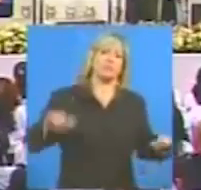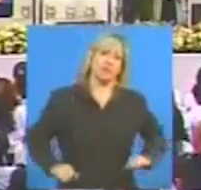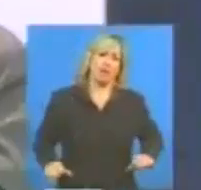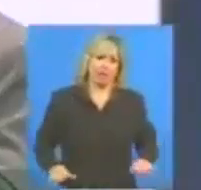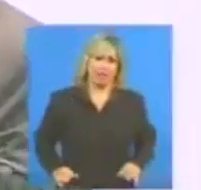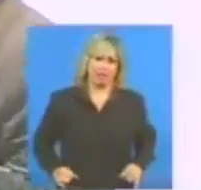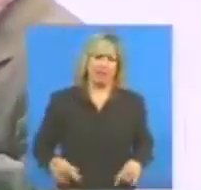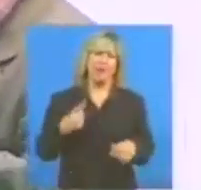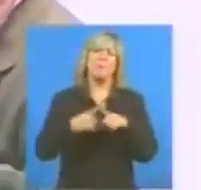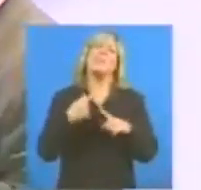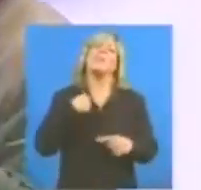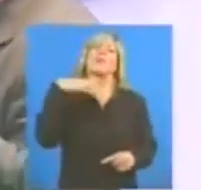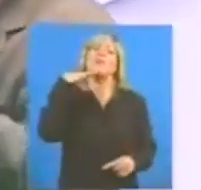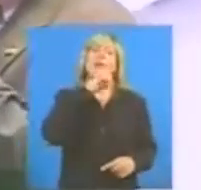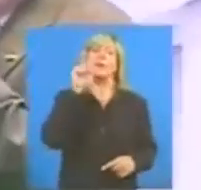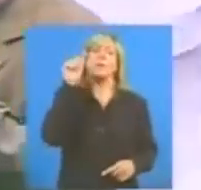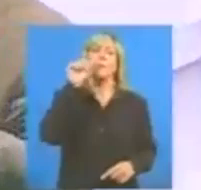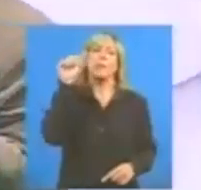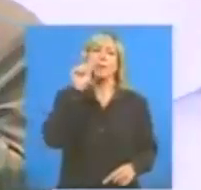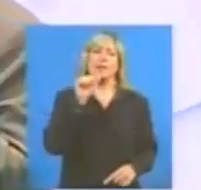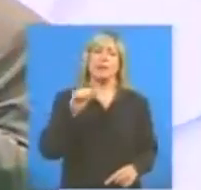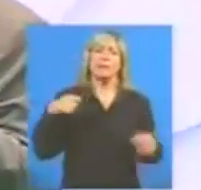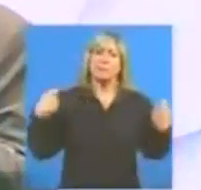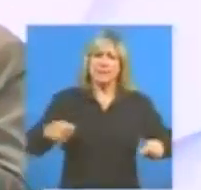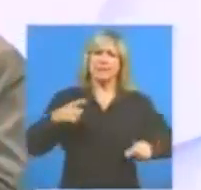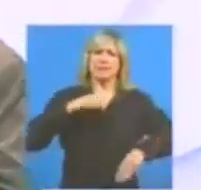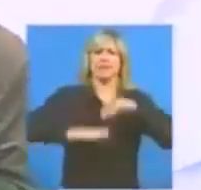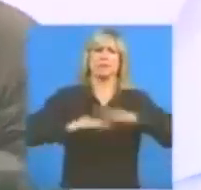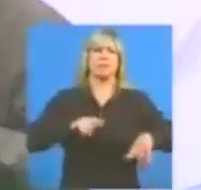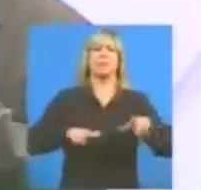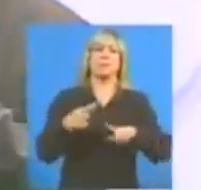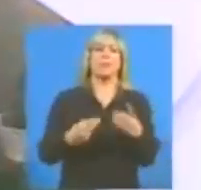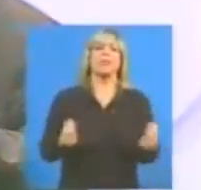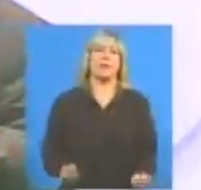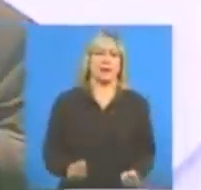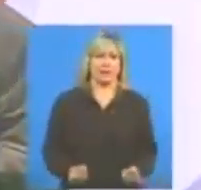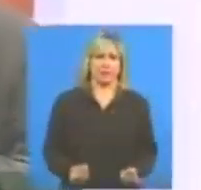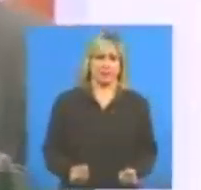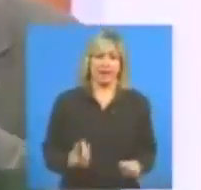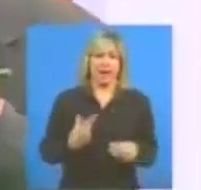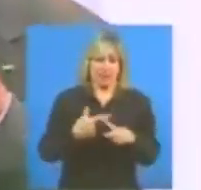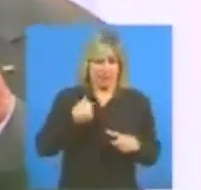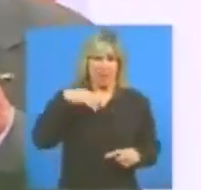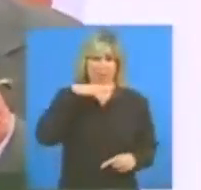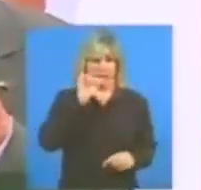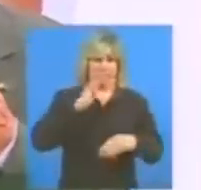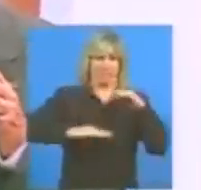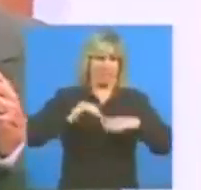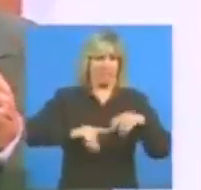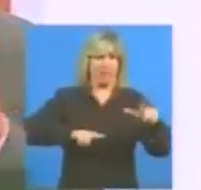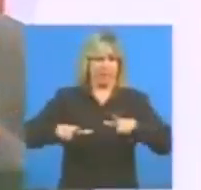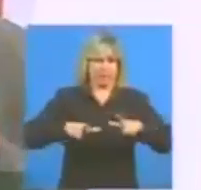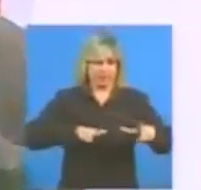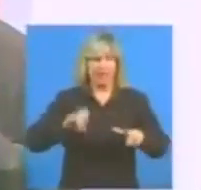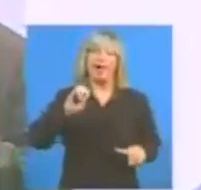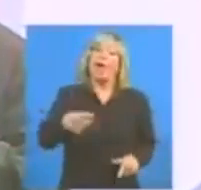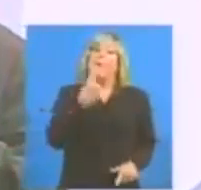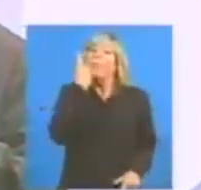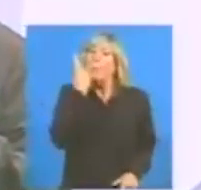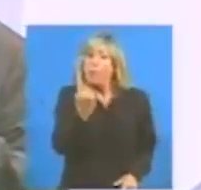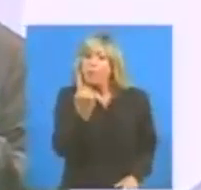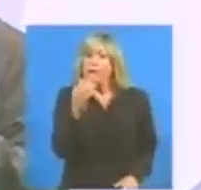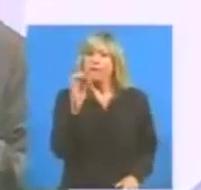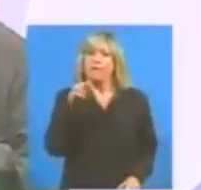Por que que eu acho que a mulher tem que ter uma profissão? Porque eu acho que a profissão é a única